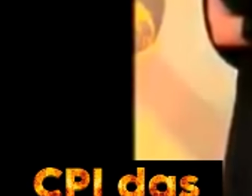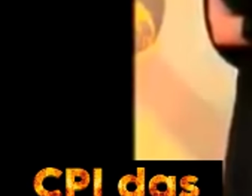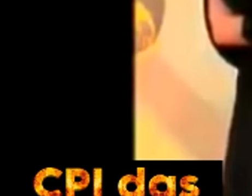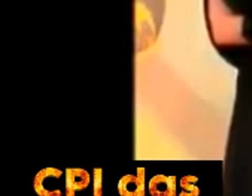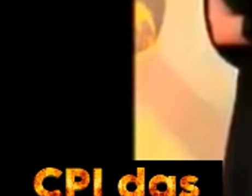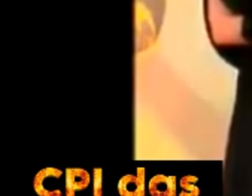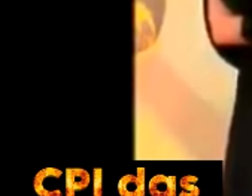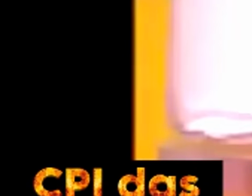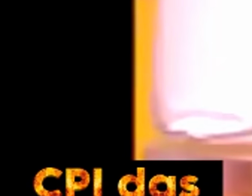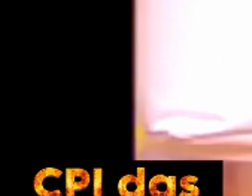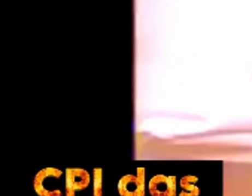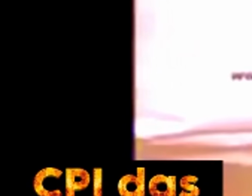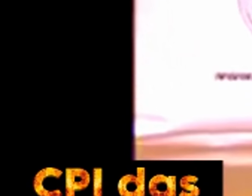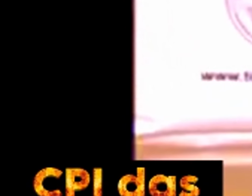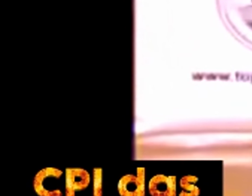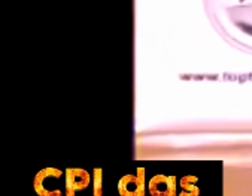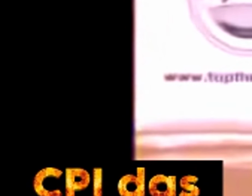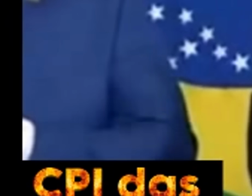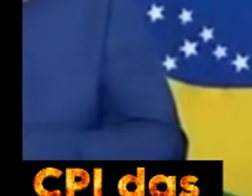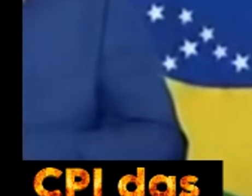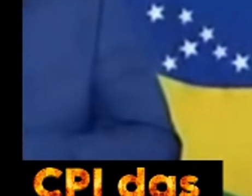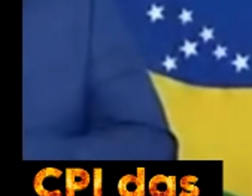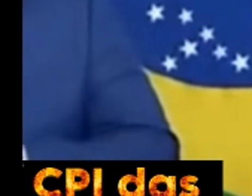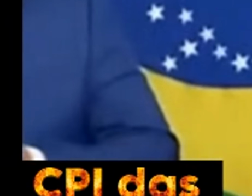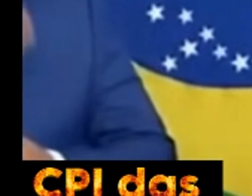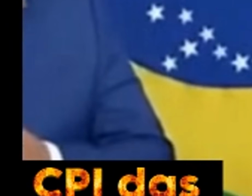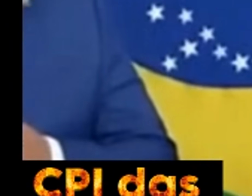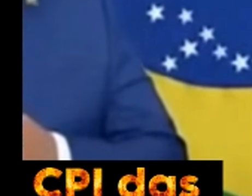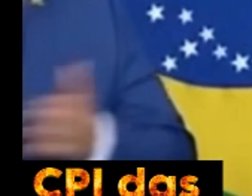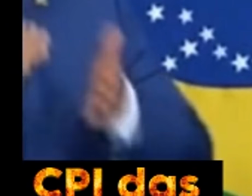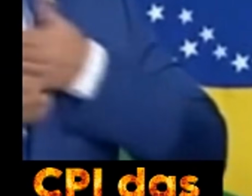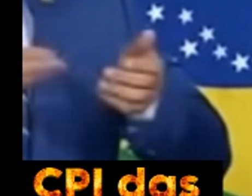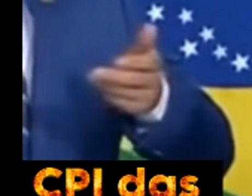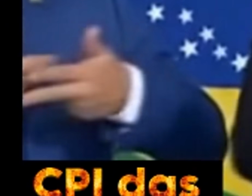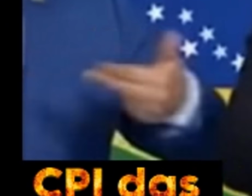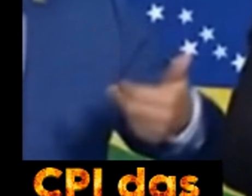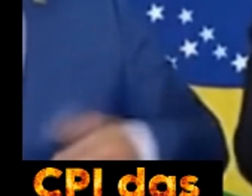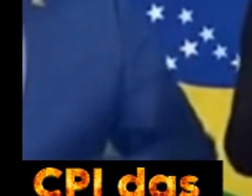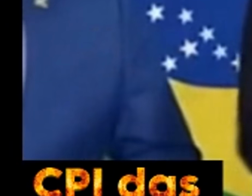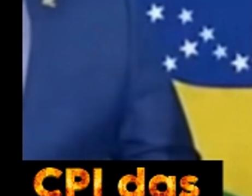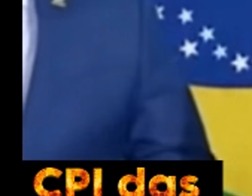o ômega 3, melhora a memória.